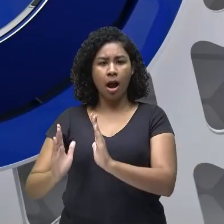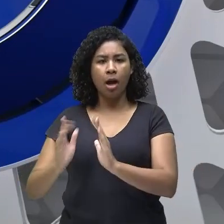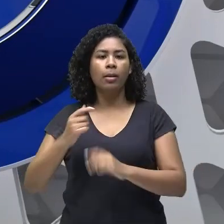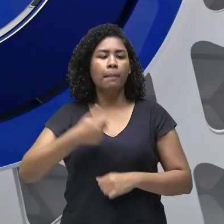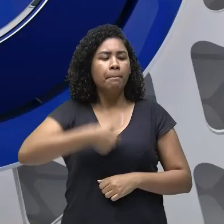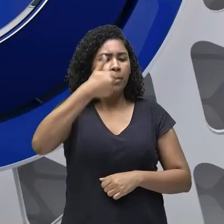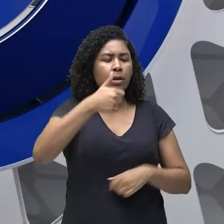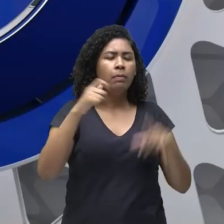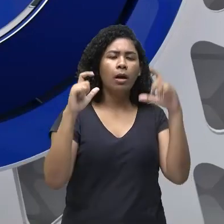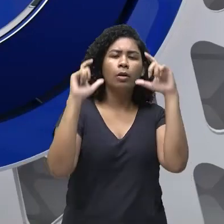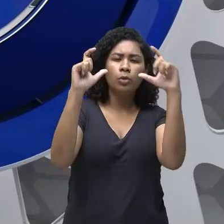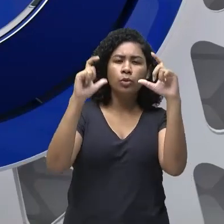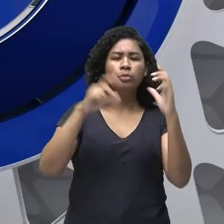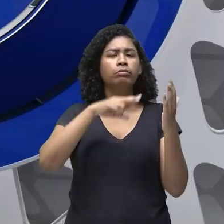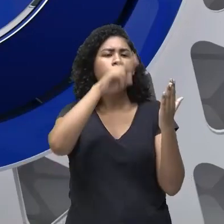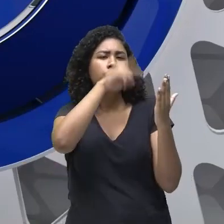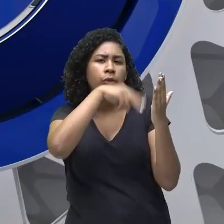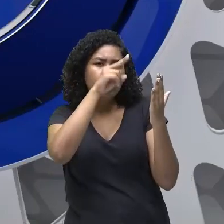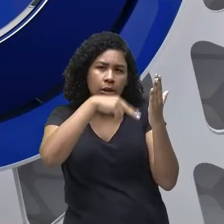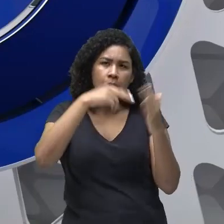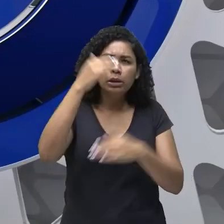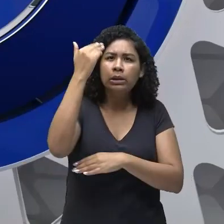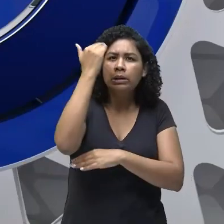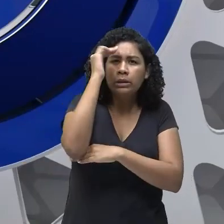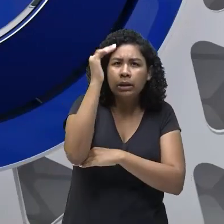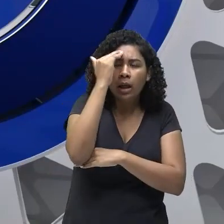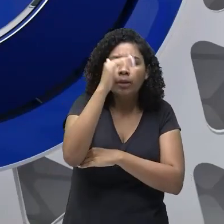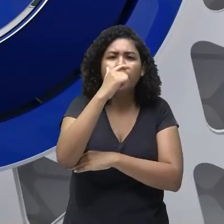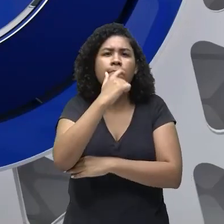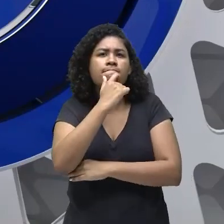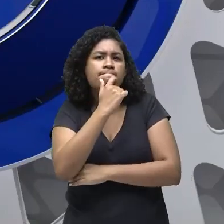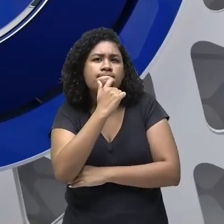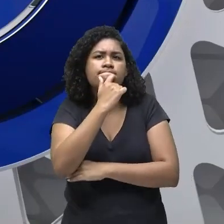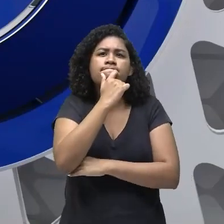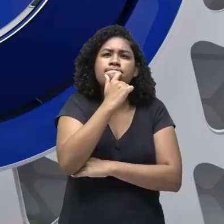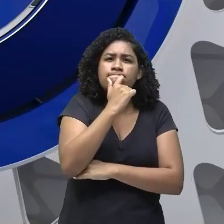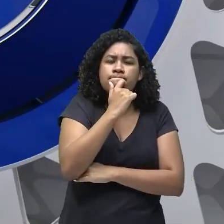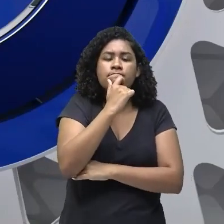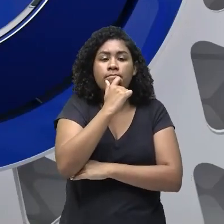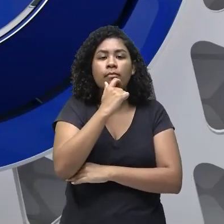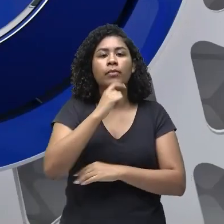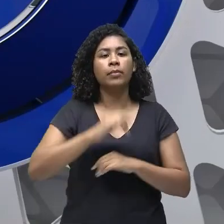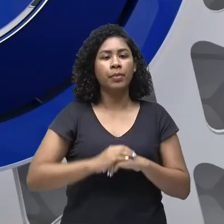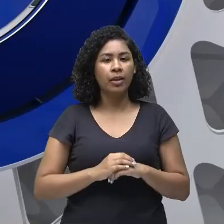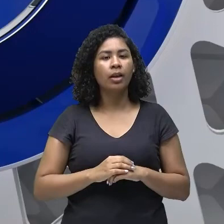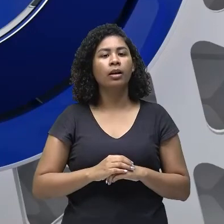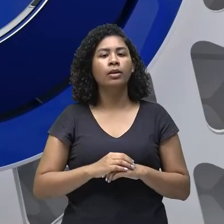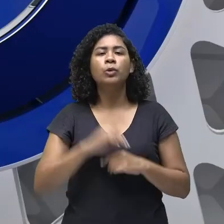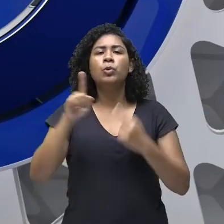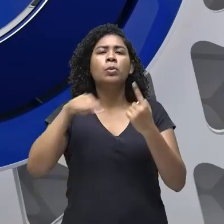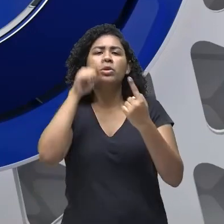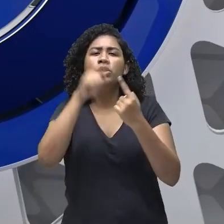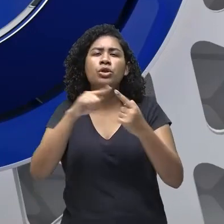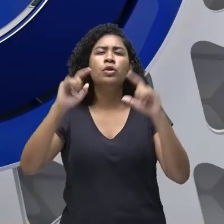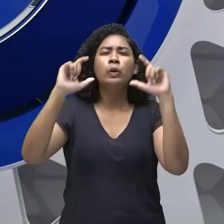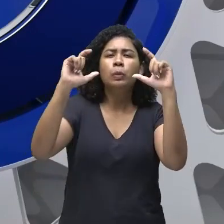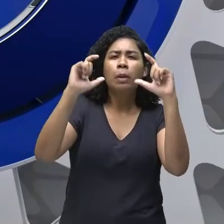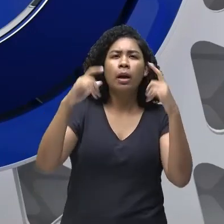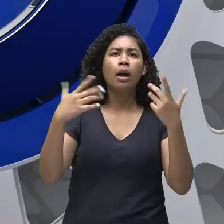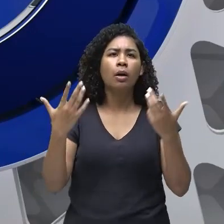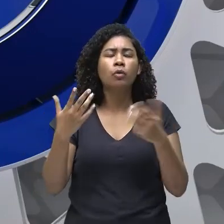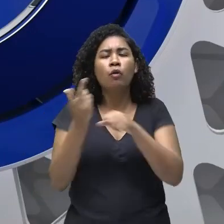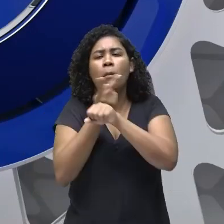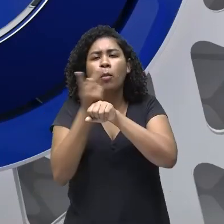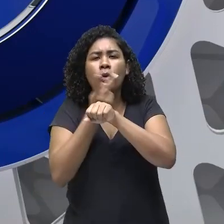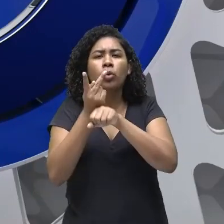esse parágrafo aqui, vou entender a ideia central desse parágrafo, vou ver onde está a introdução,